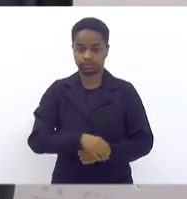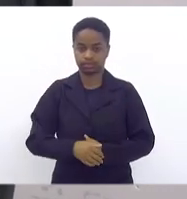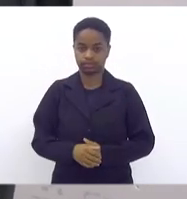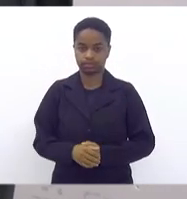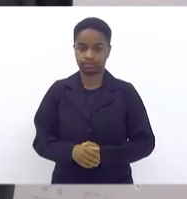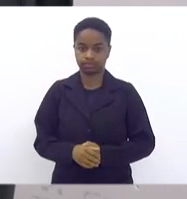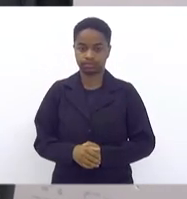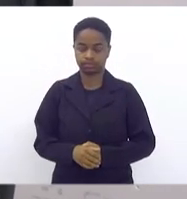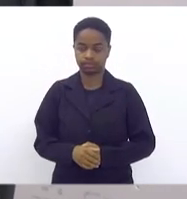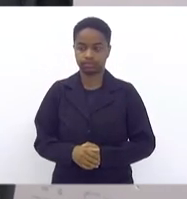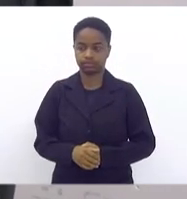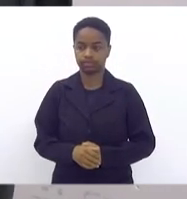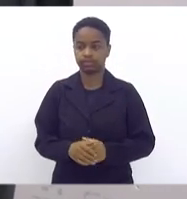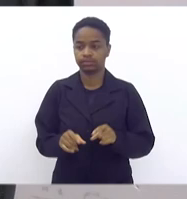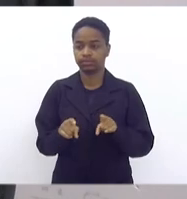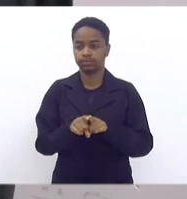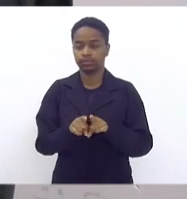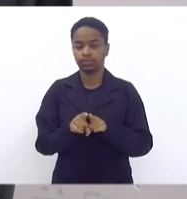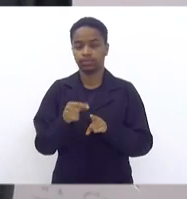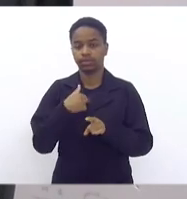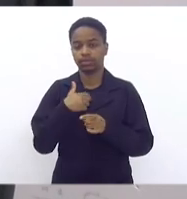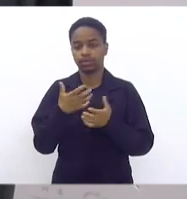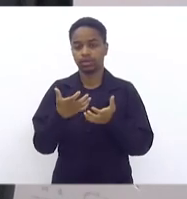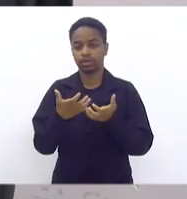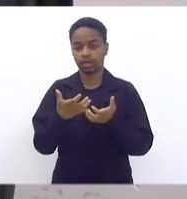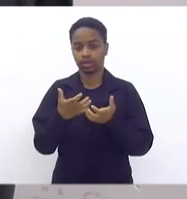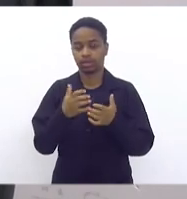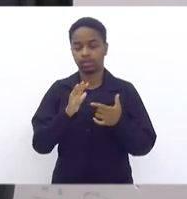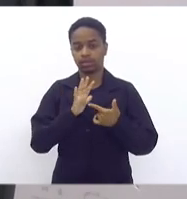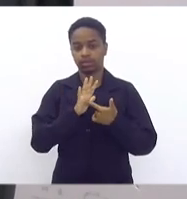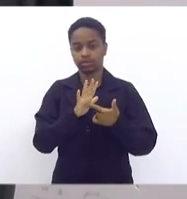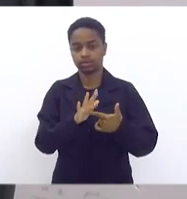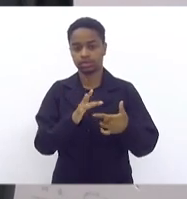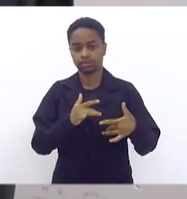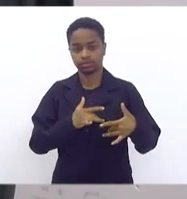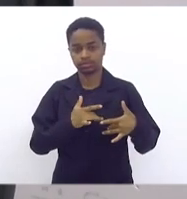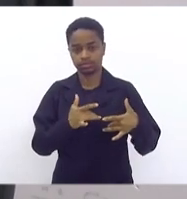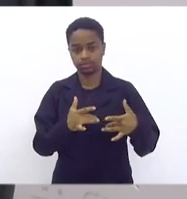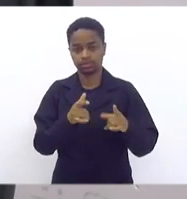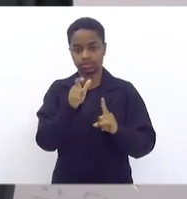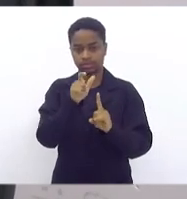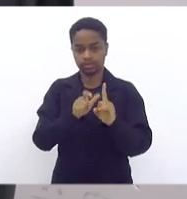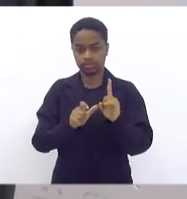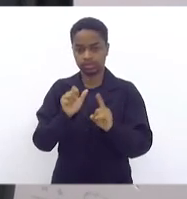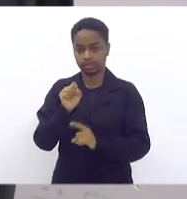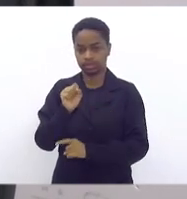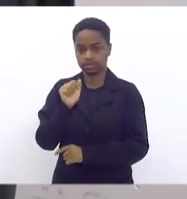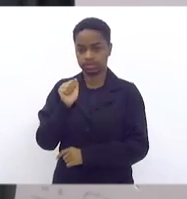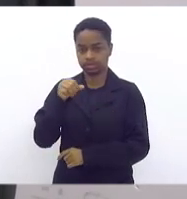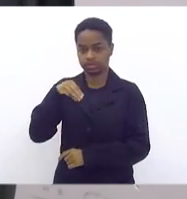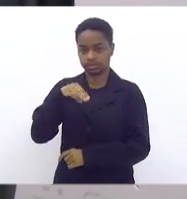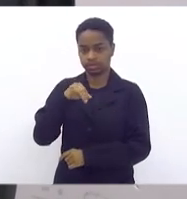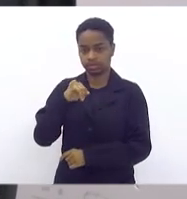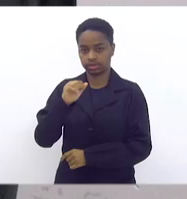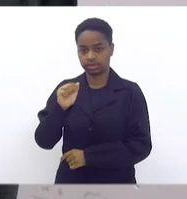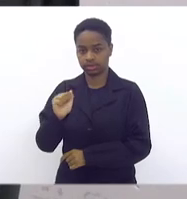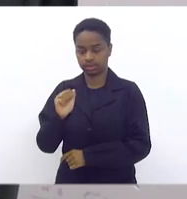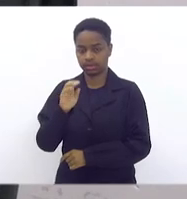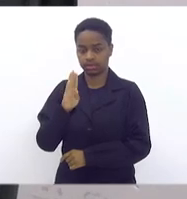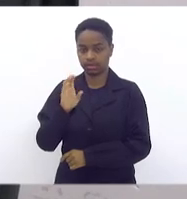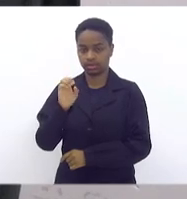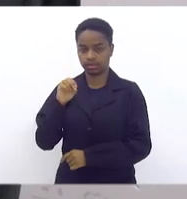e quero aqui já deixar de pronto a minha solidariedade a senhora Sâmia Bonfim que é